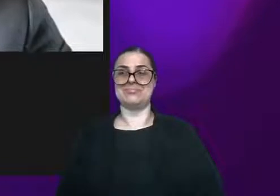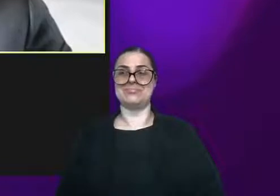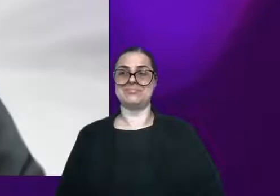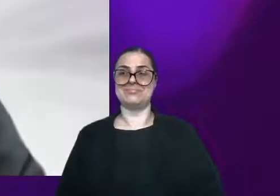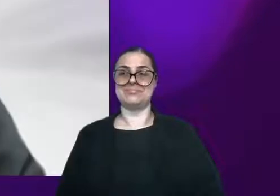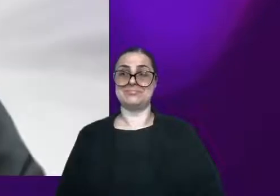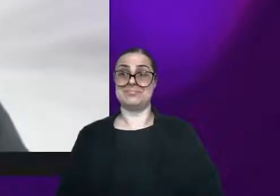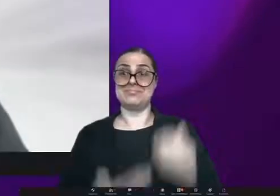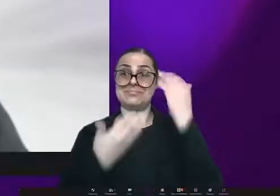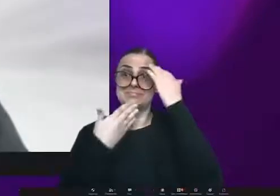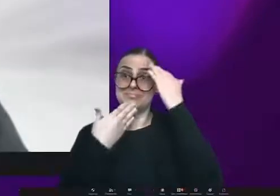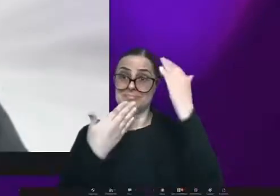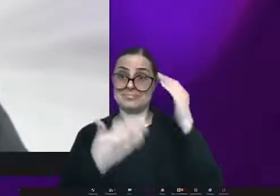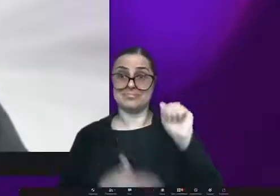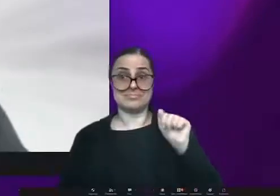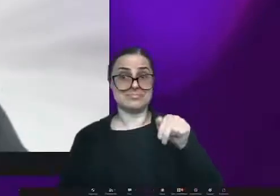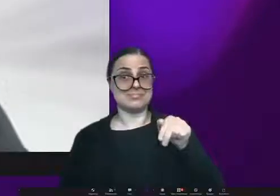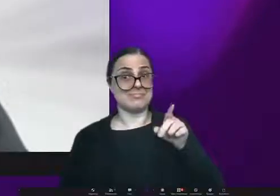Obrigado, André,